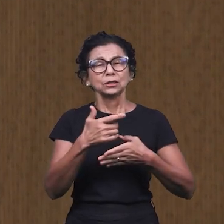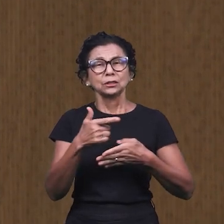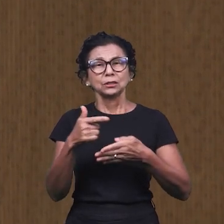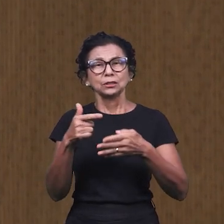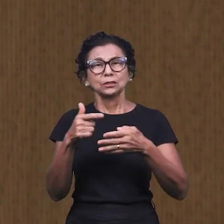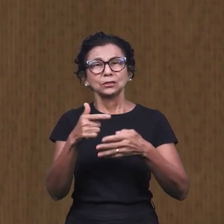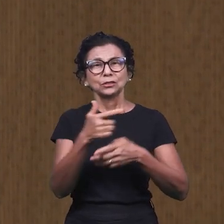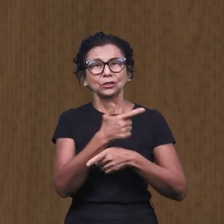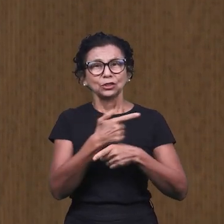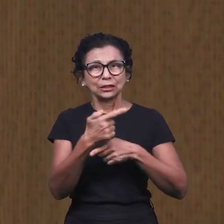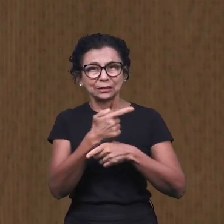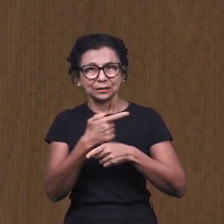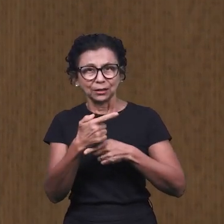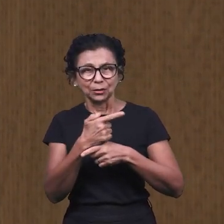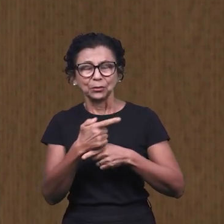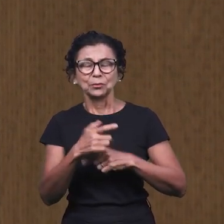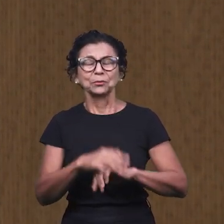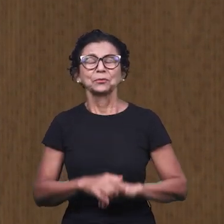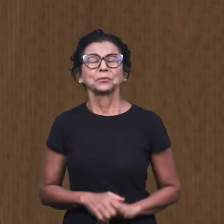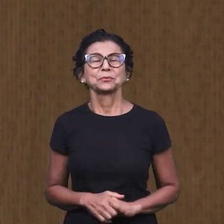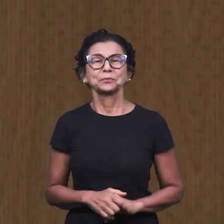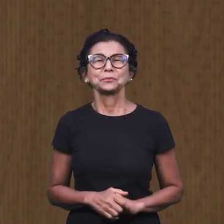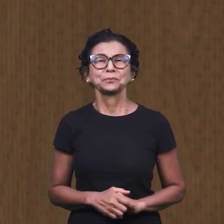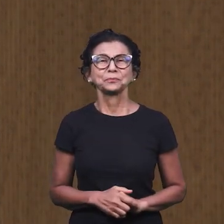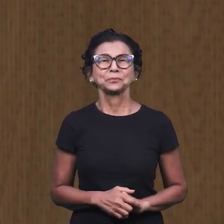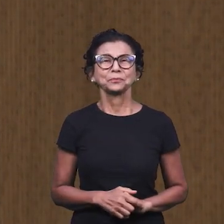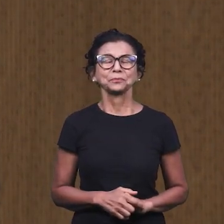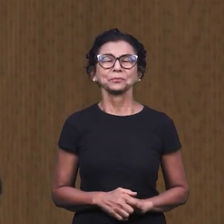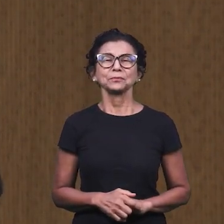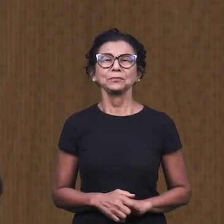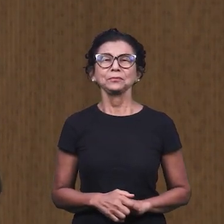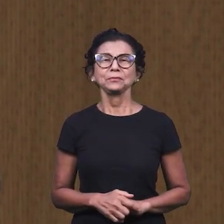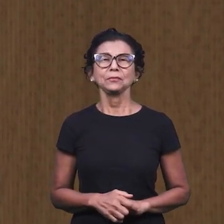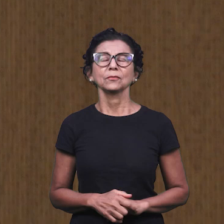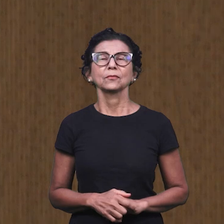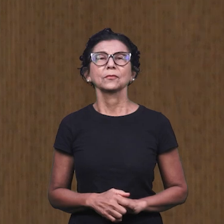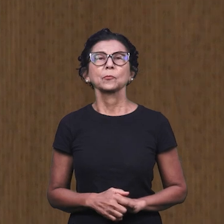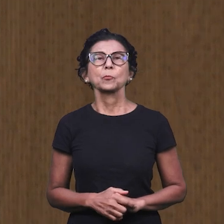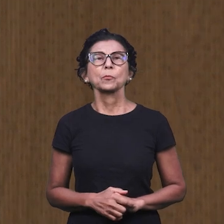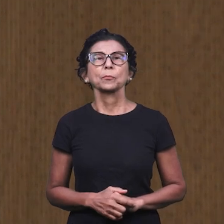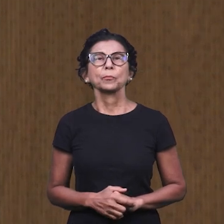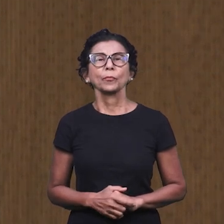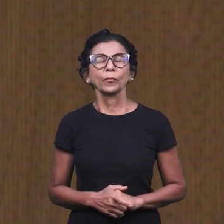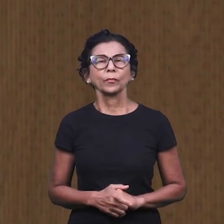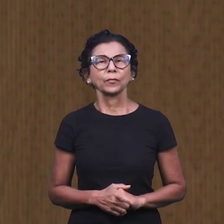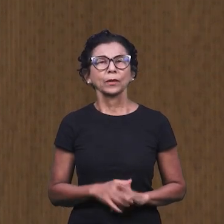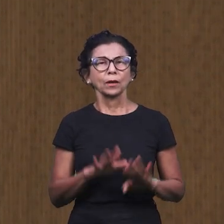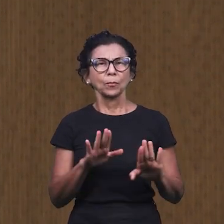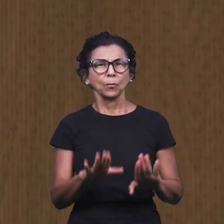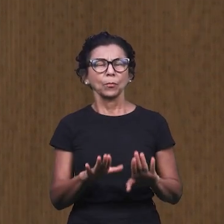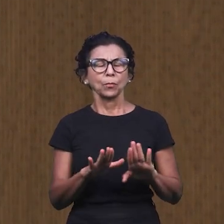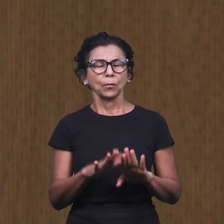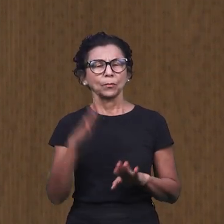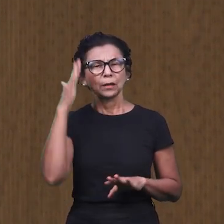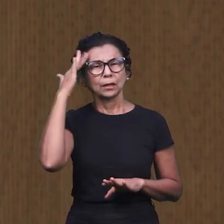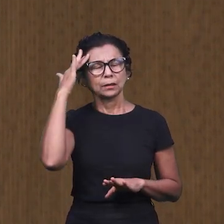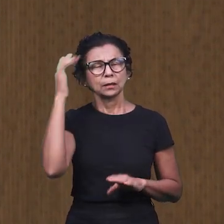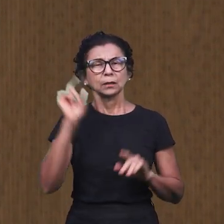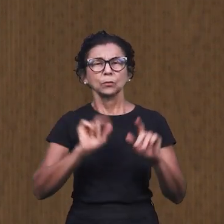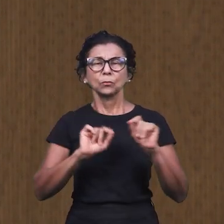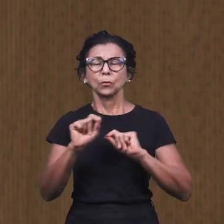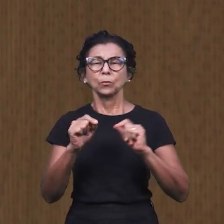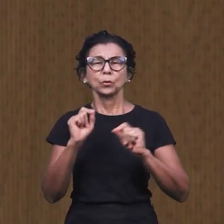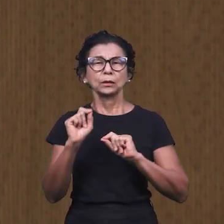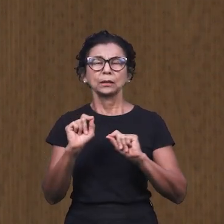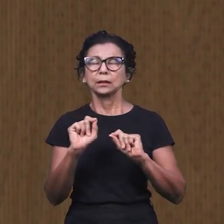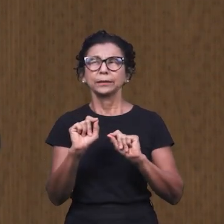para essa gestão operacional. Nós estávamos falando aqui antes, né? até para entender o que é uma